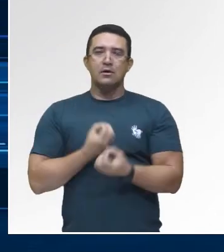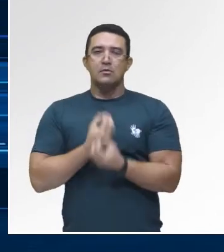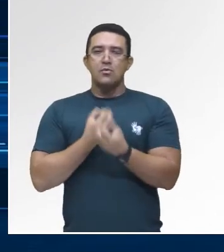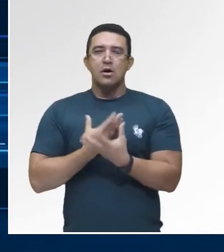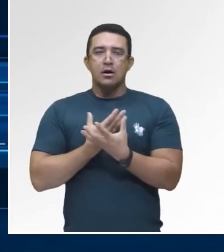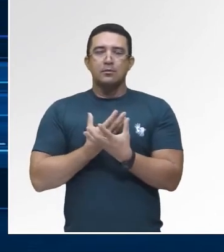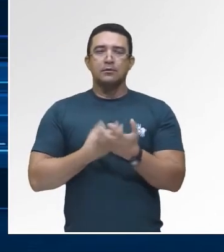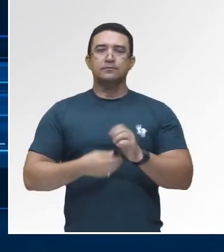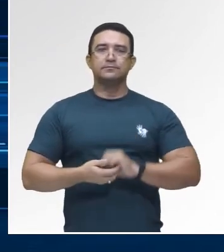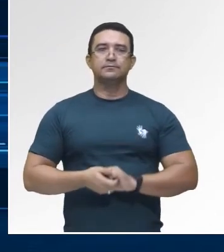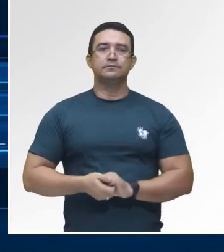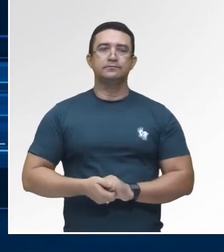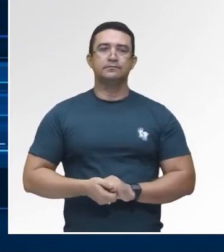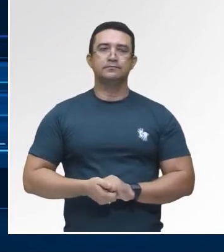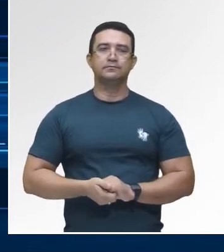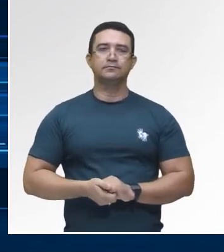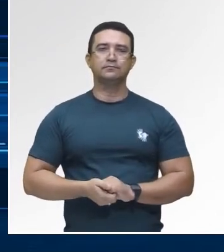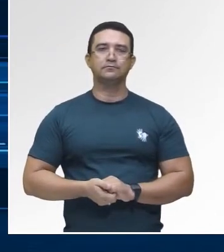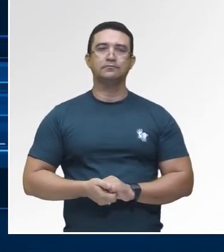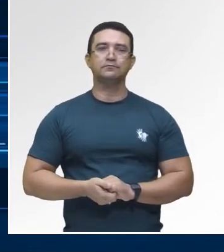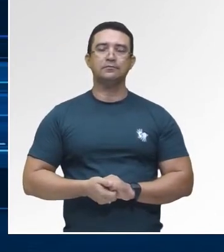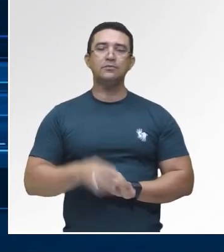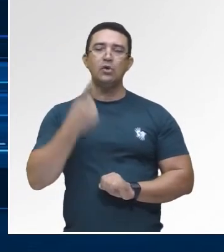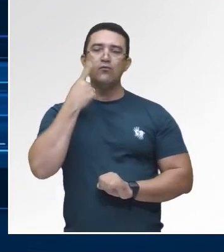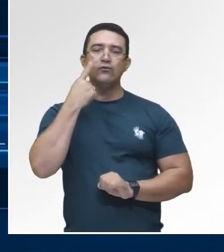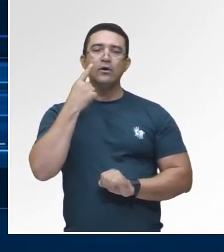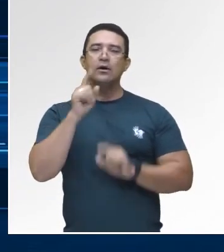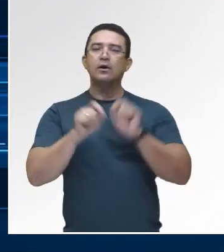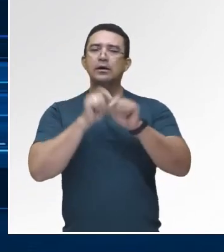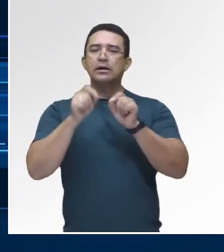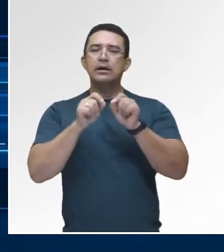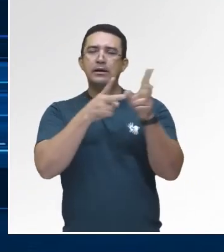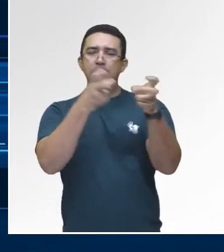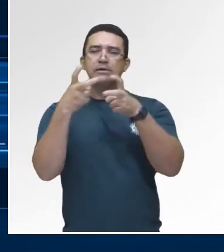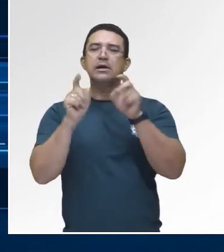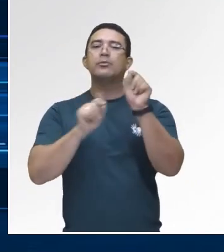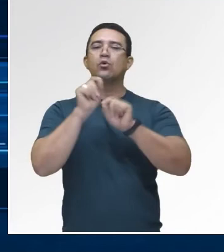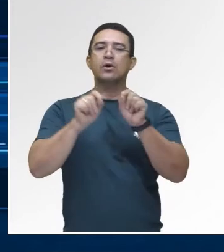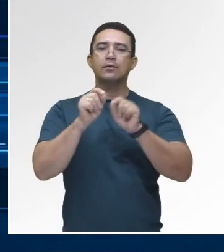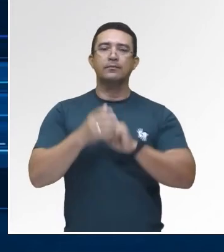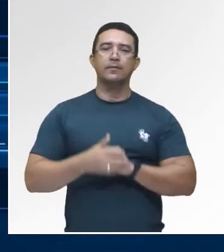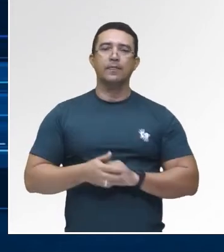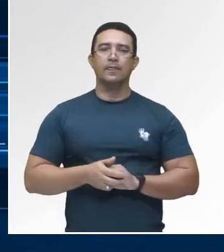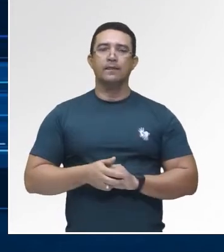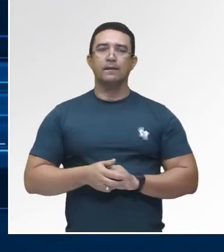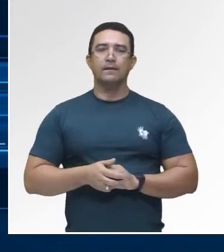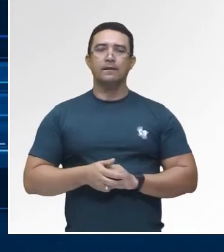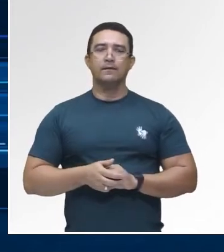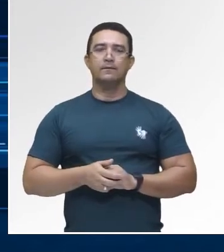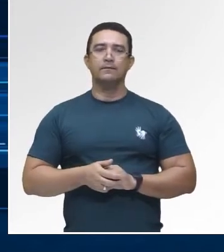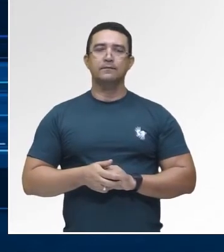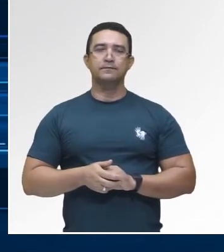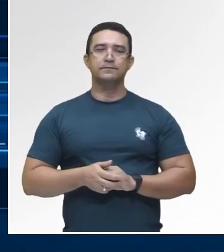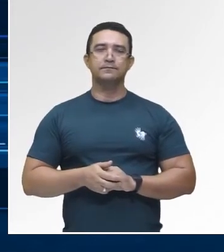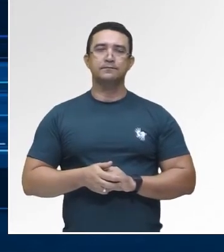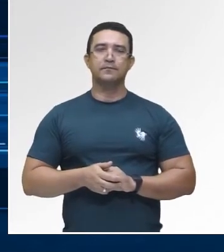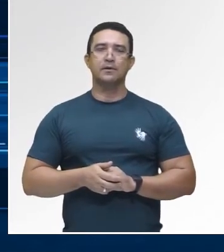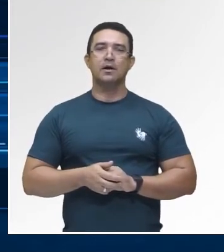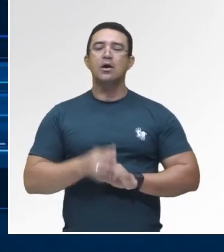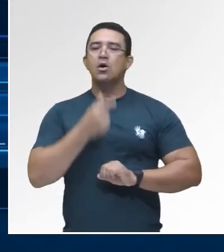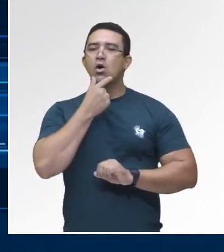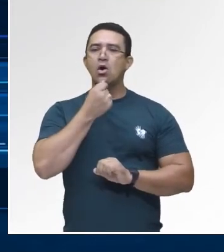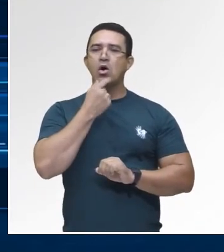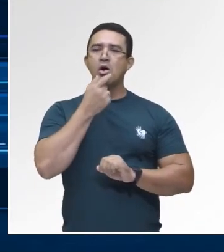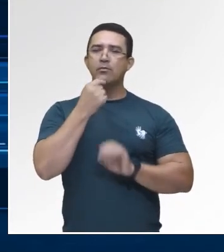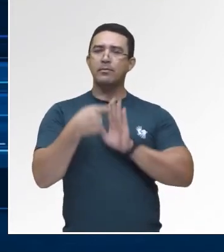notarmos aqui, na primeira, olha só, na primeira, aqui, ele vai